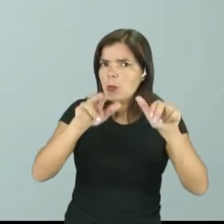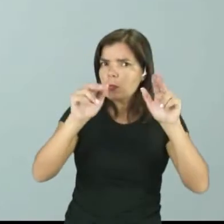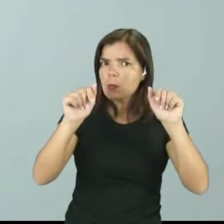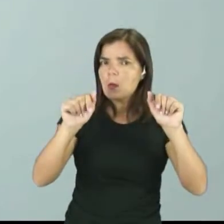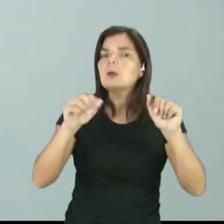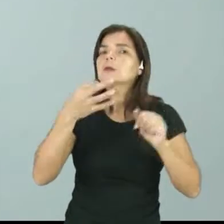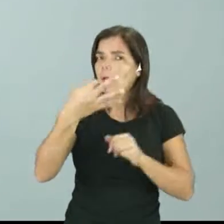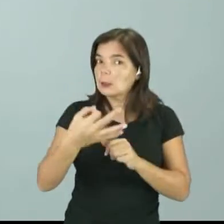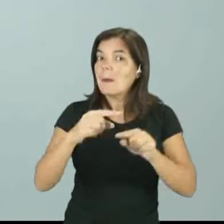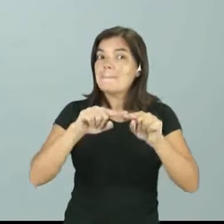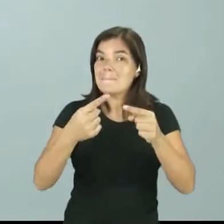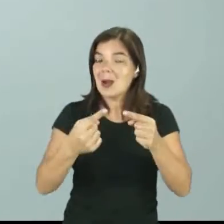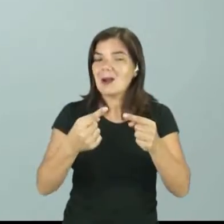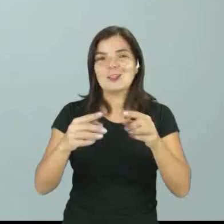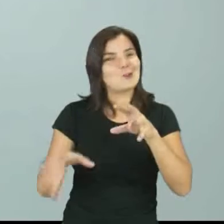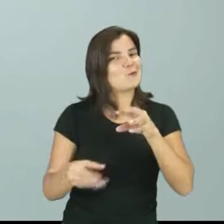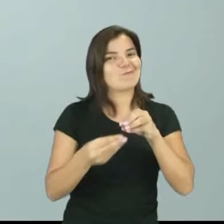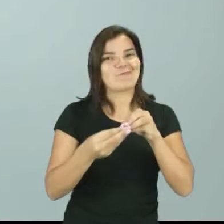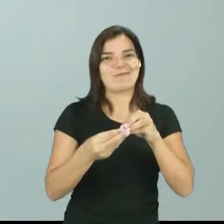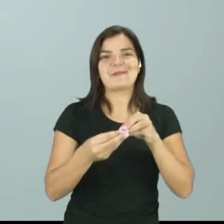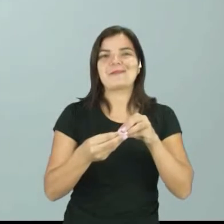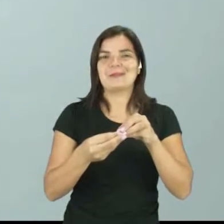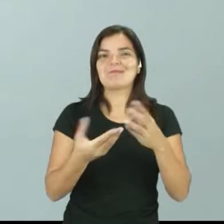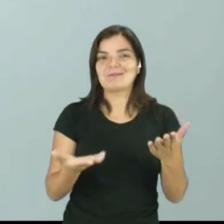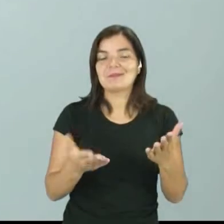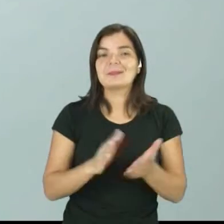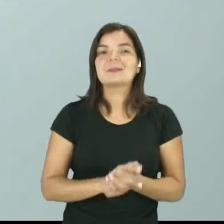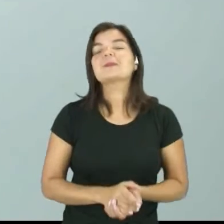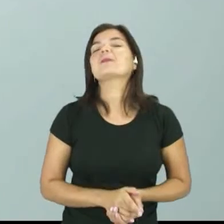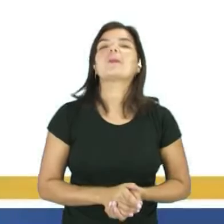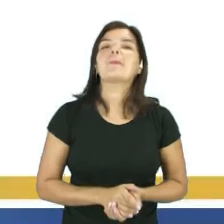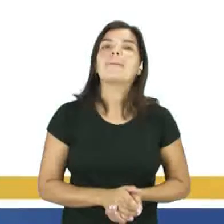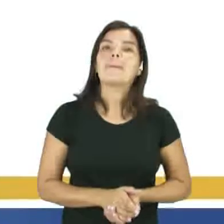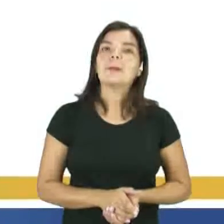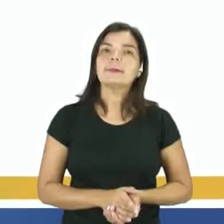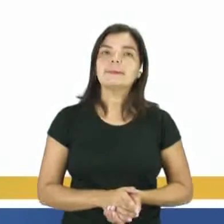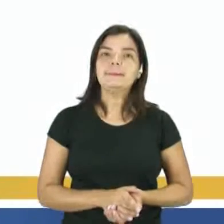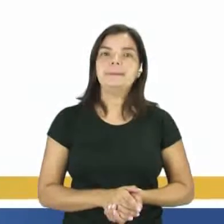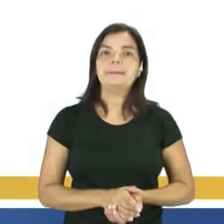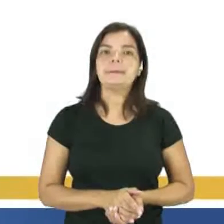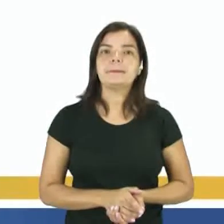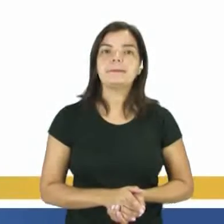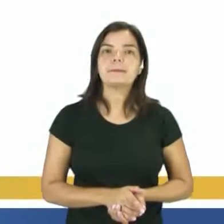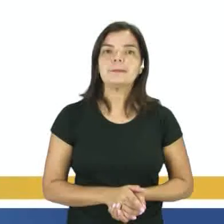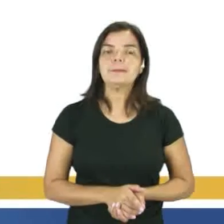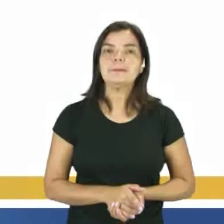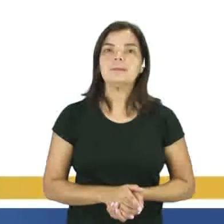tá correto, mas não tá completo, tá bom? Então, voltando para nossa aula,